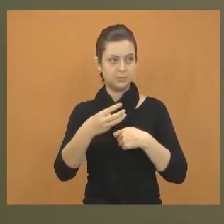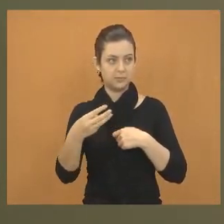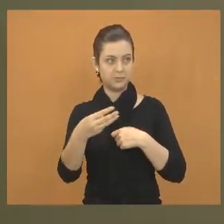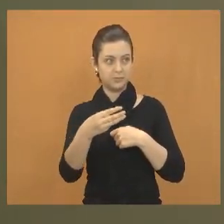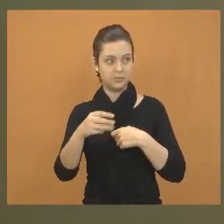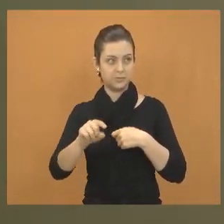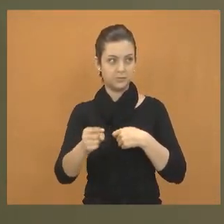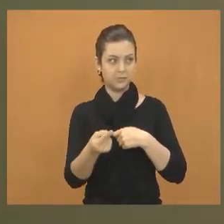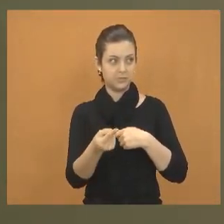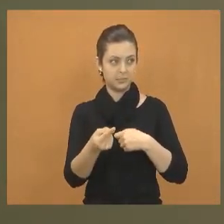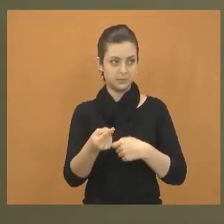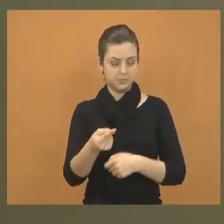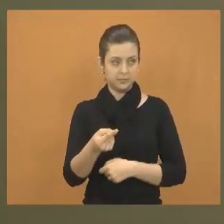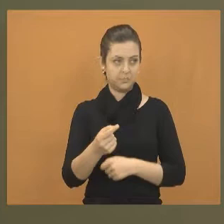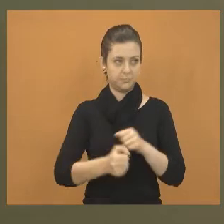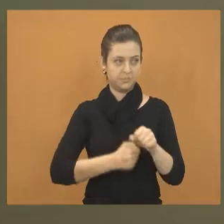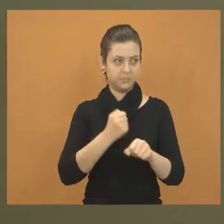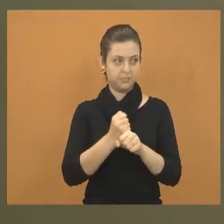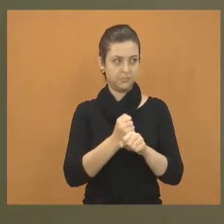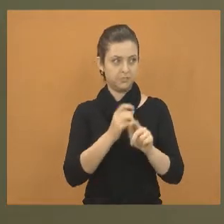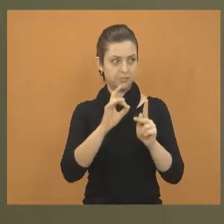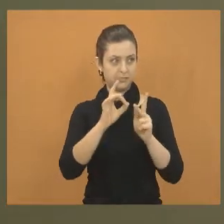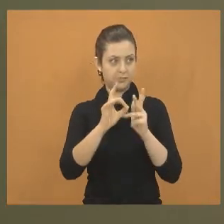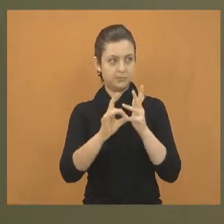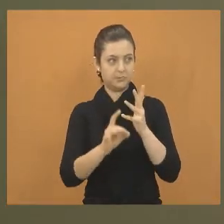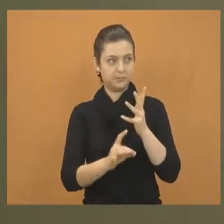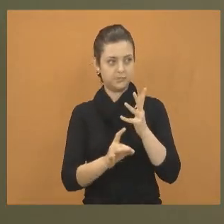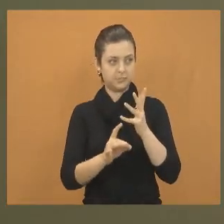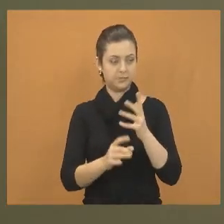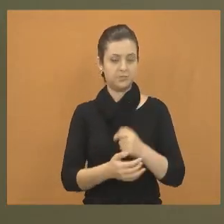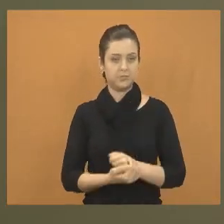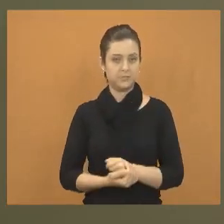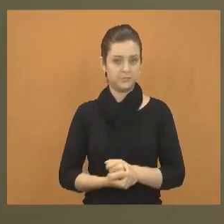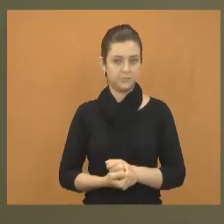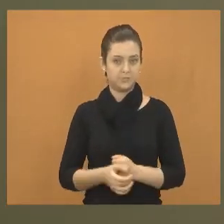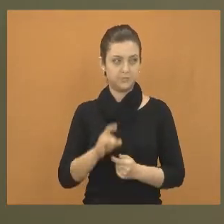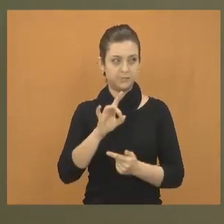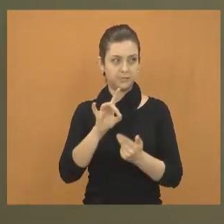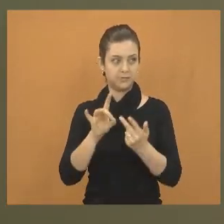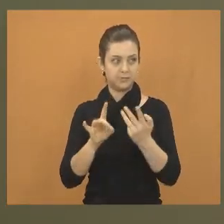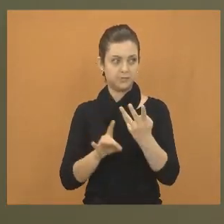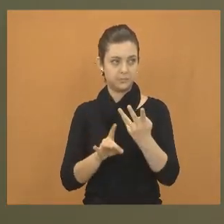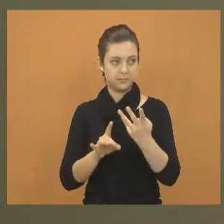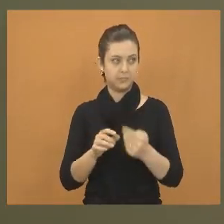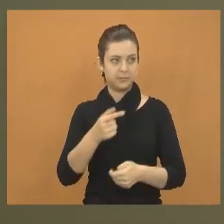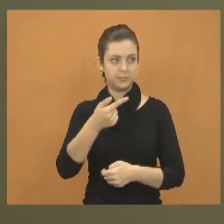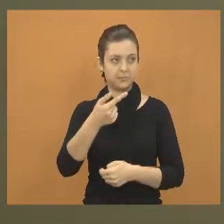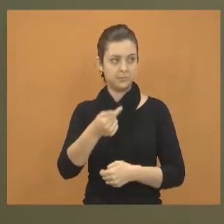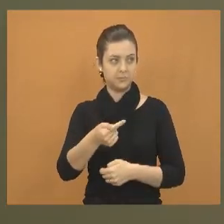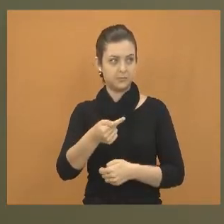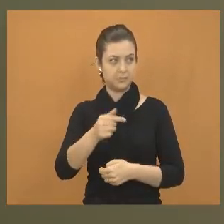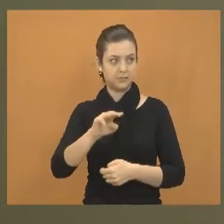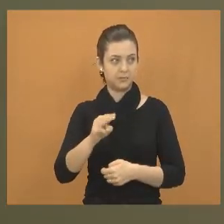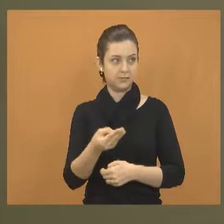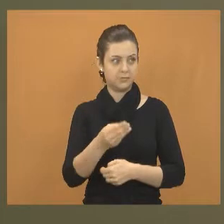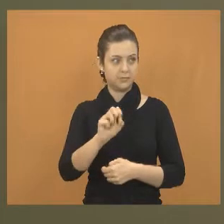17.833.000 por ano. Tá? Então acompanhe comigo, olha lá. Por ano,